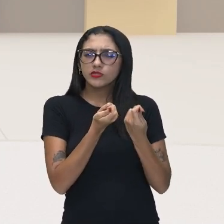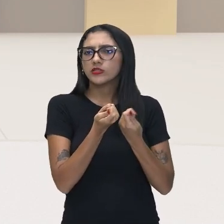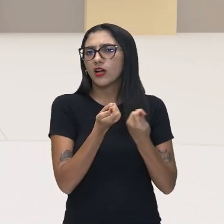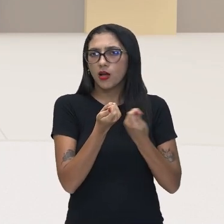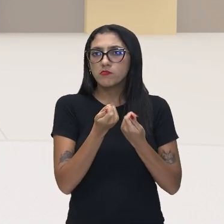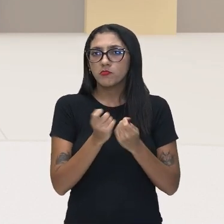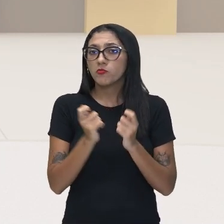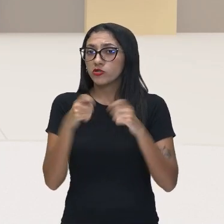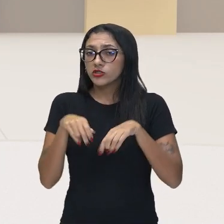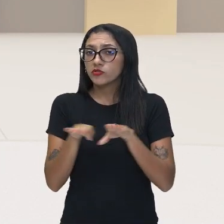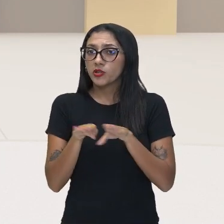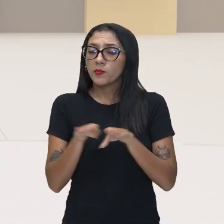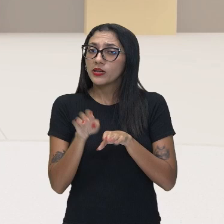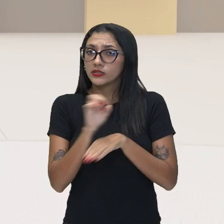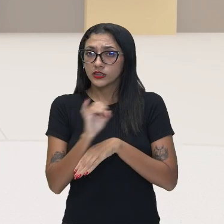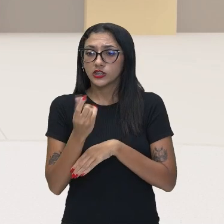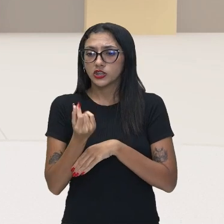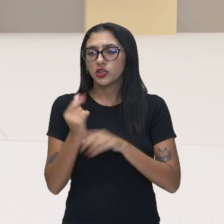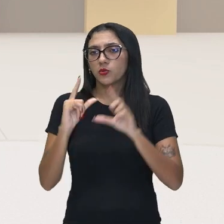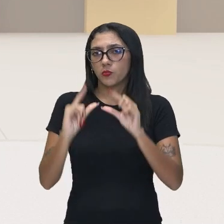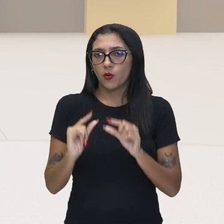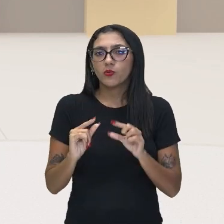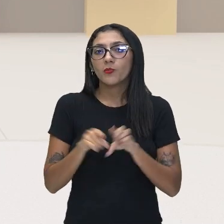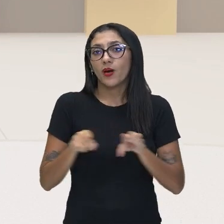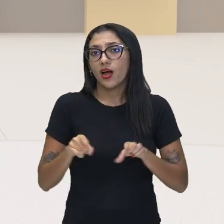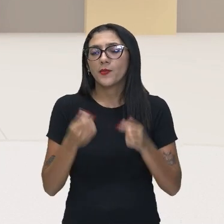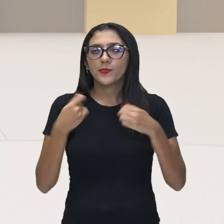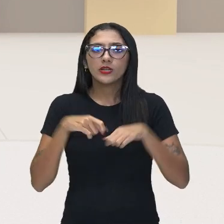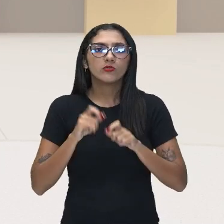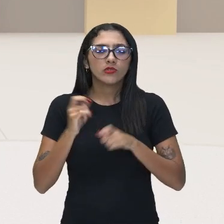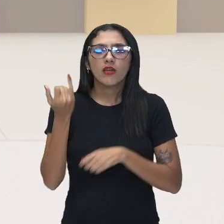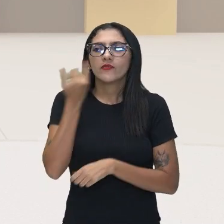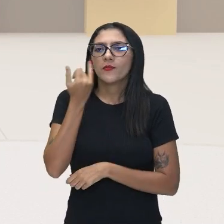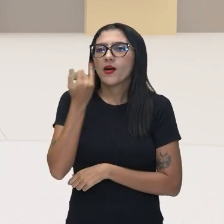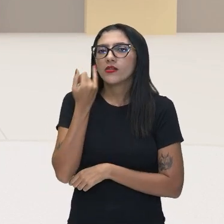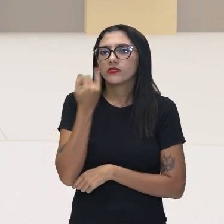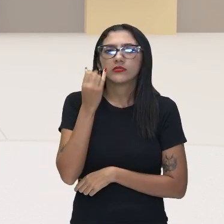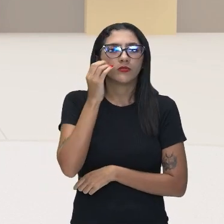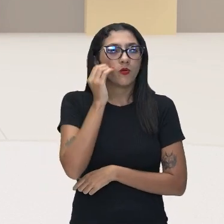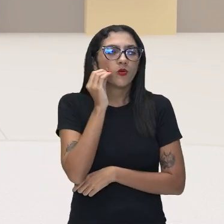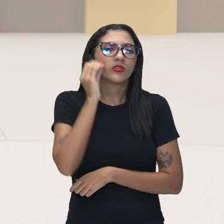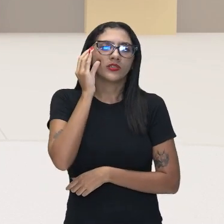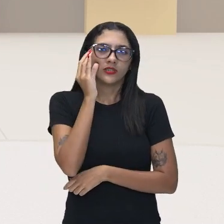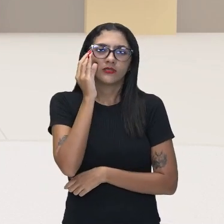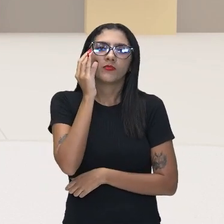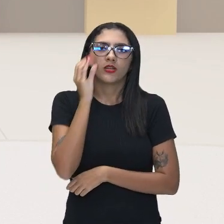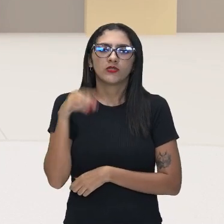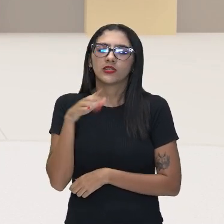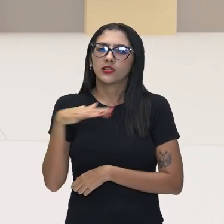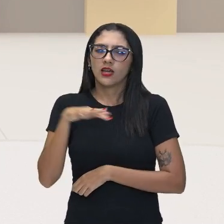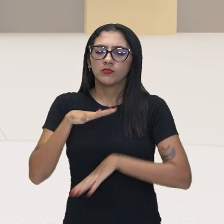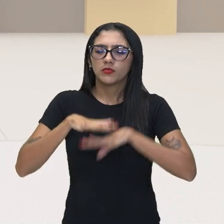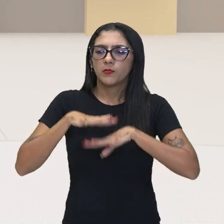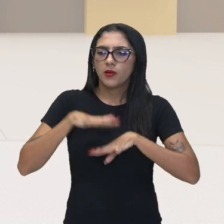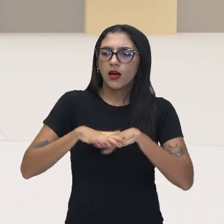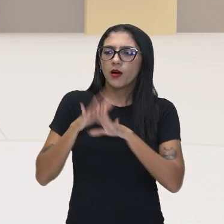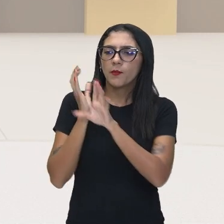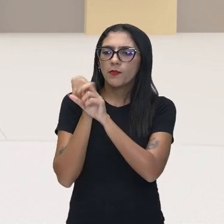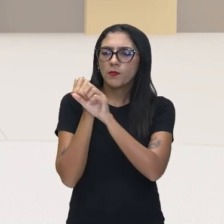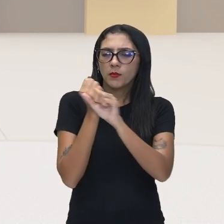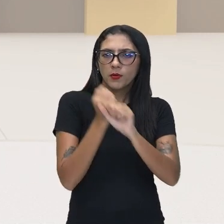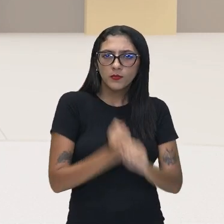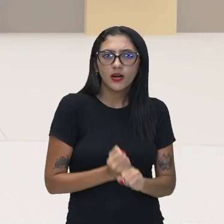dinheiro. Mas para isso a gente tem que ter conhecimento de educação financeira, né? A gente tem que ter conhecimentos